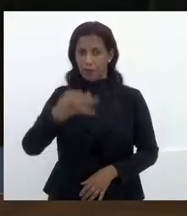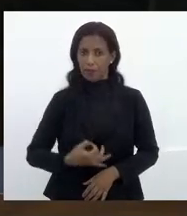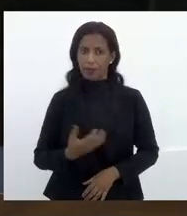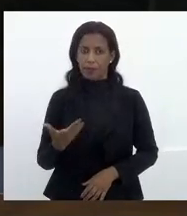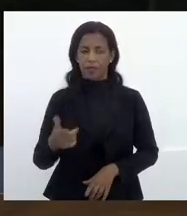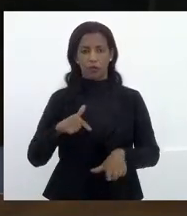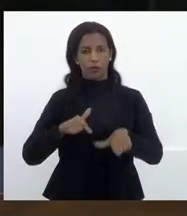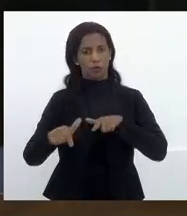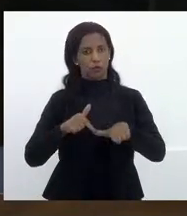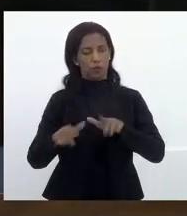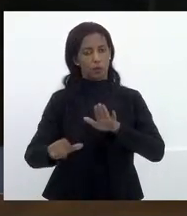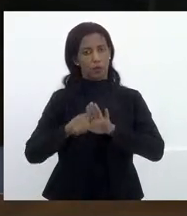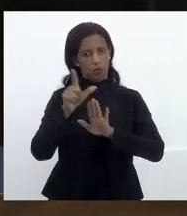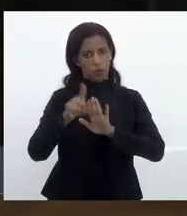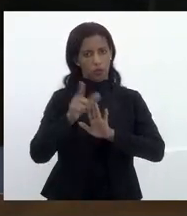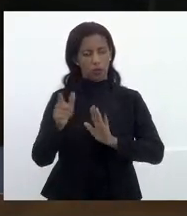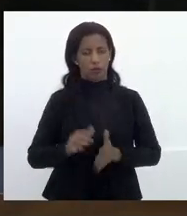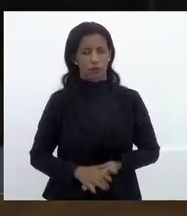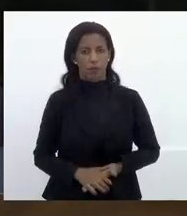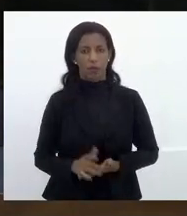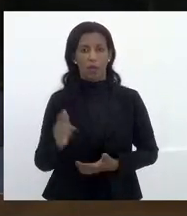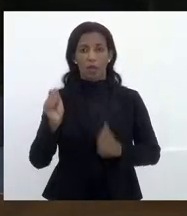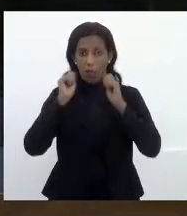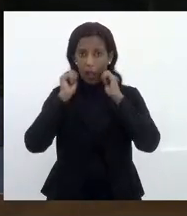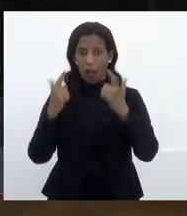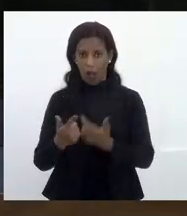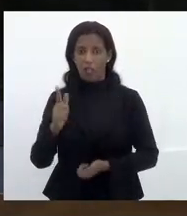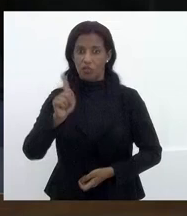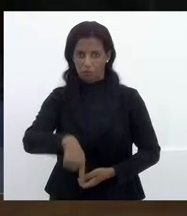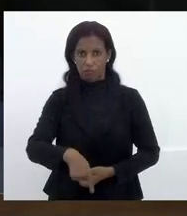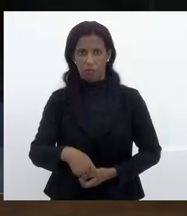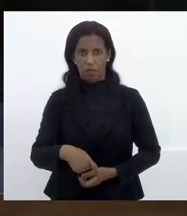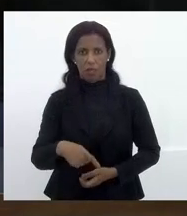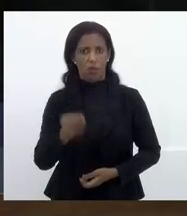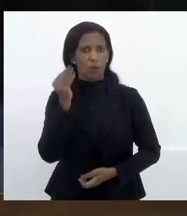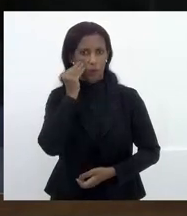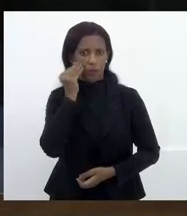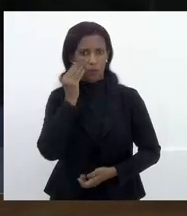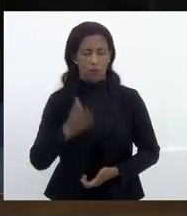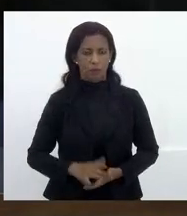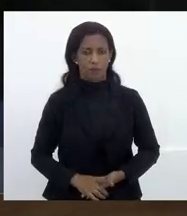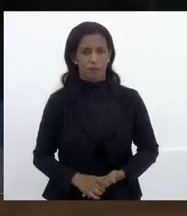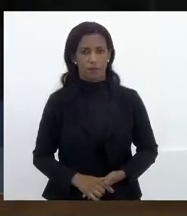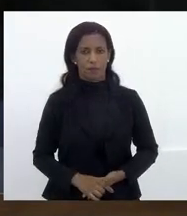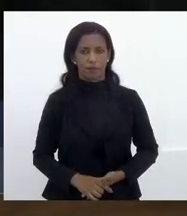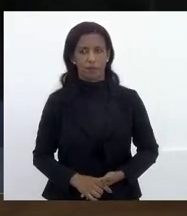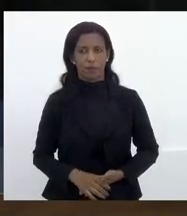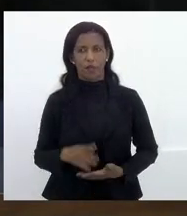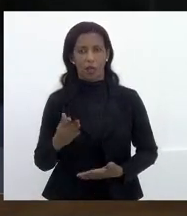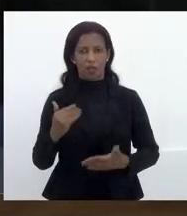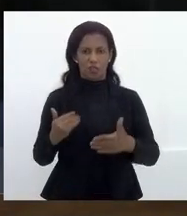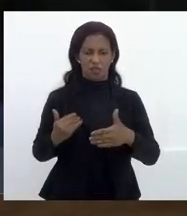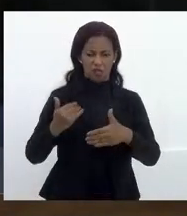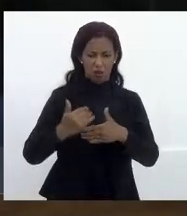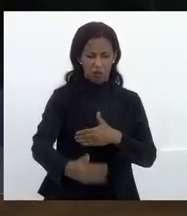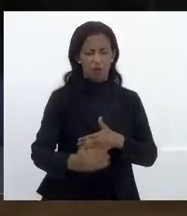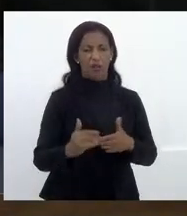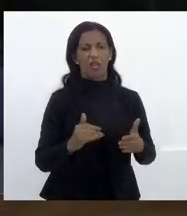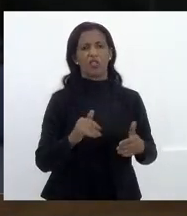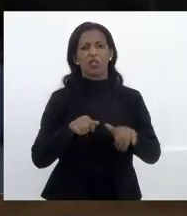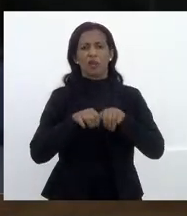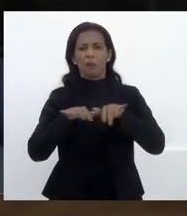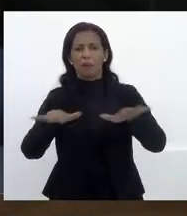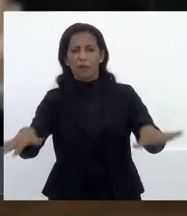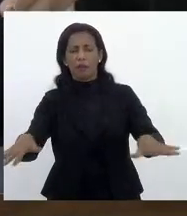dos trabalhos legislativos essa casa é um exemplo de seriedade dos trabalhos legislativos a gente saiu na Vanguarda durante todo o